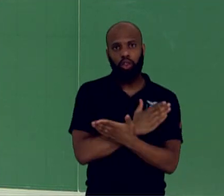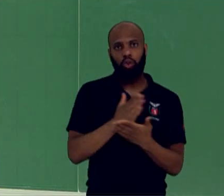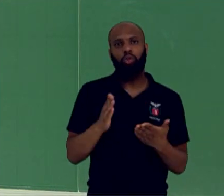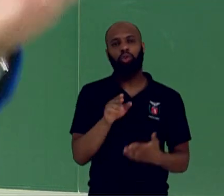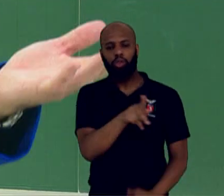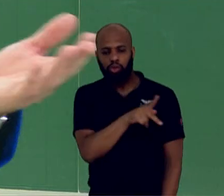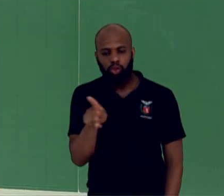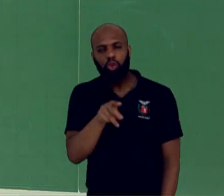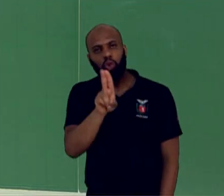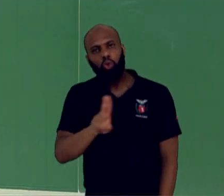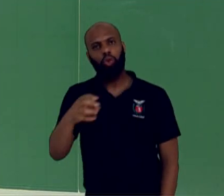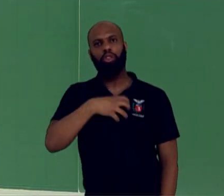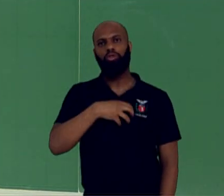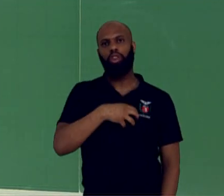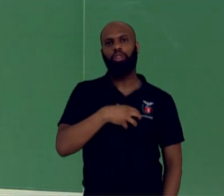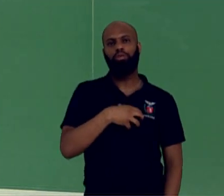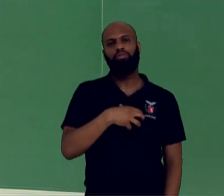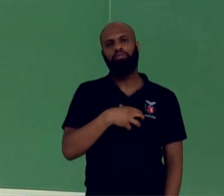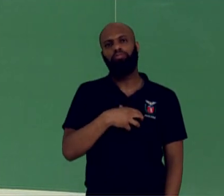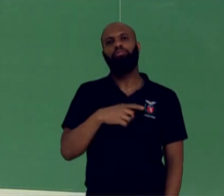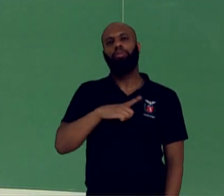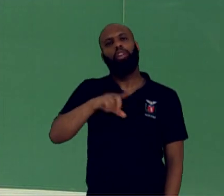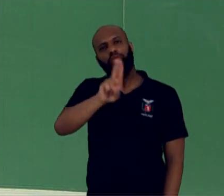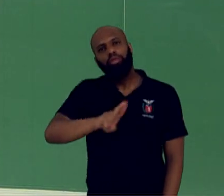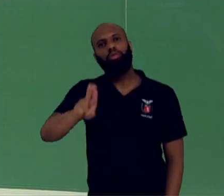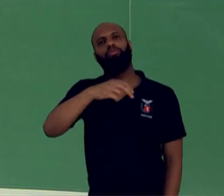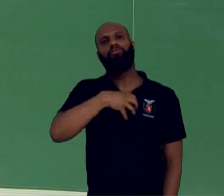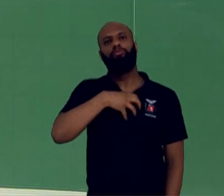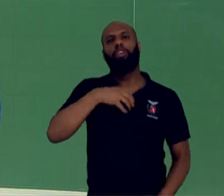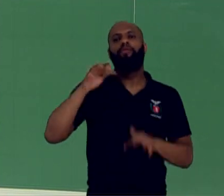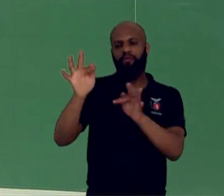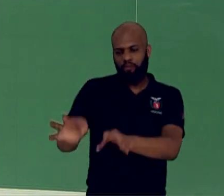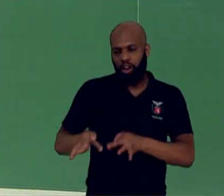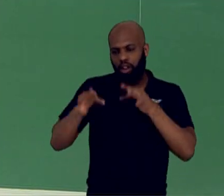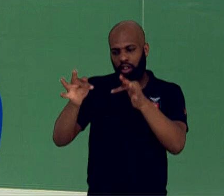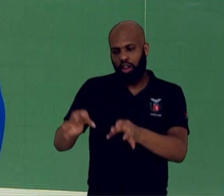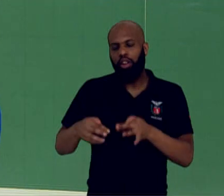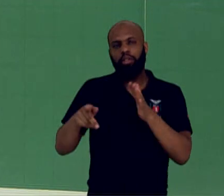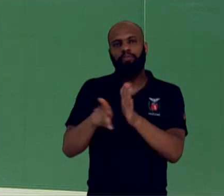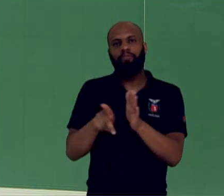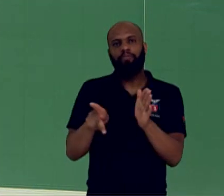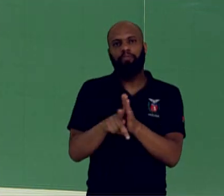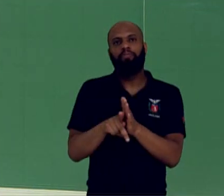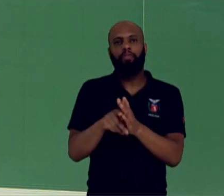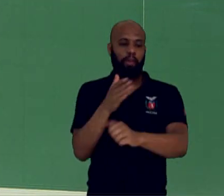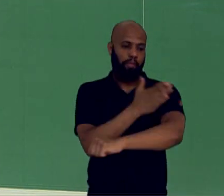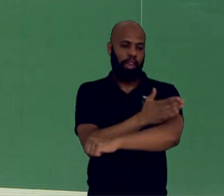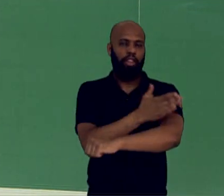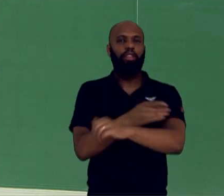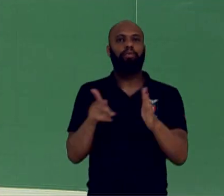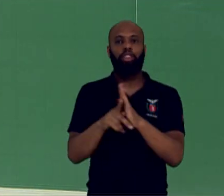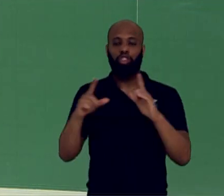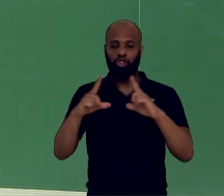de uma forma assim, de senso comum, muitas mídias usam o termo período feudal, período medieval do